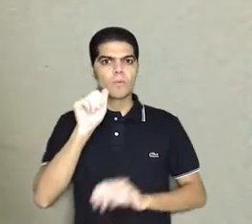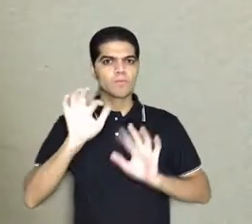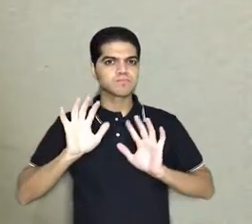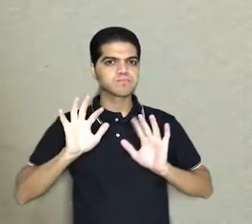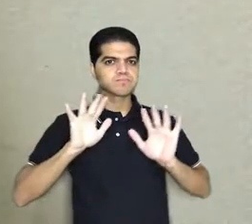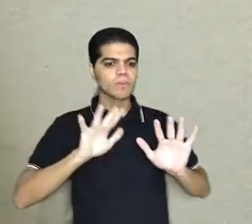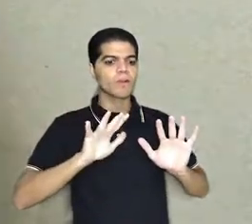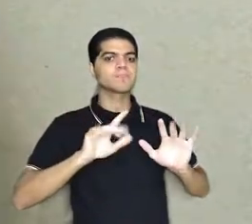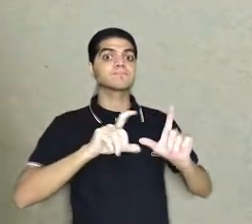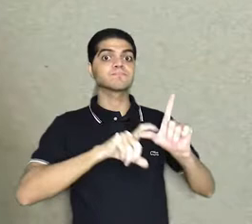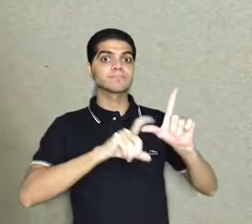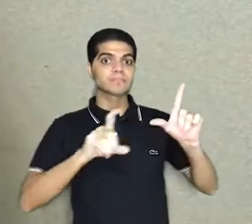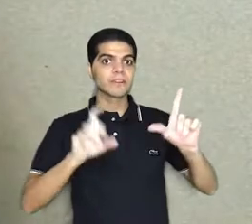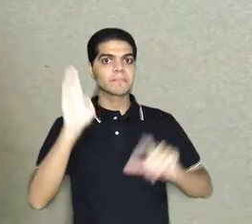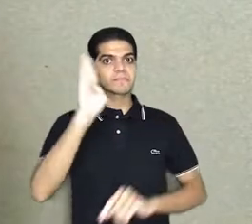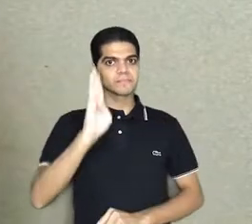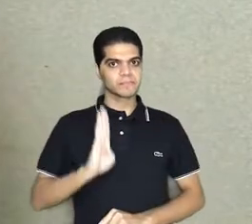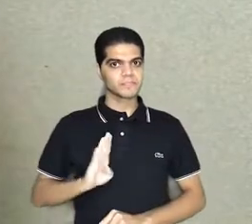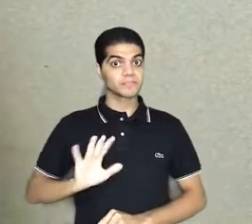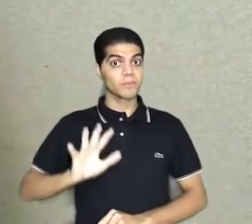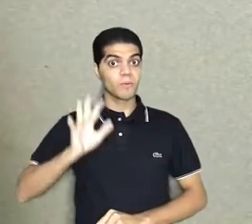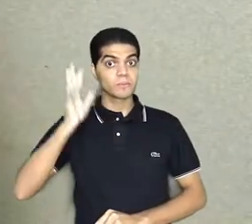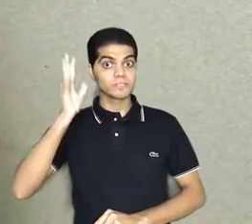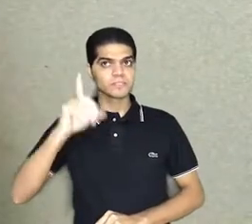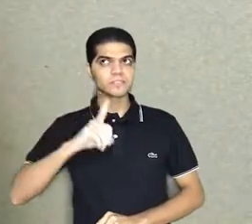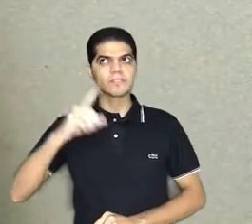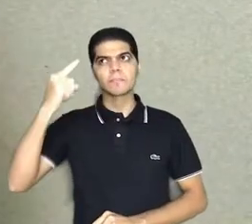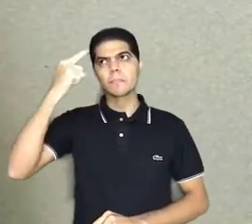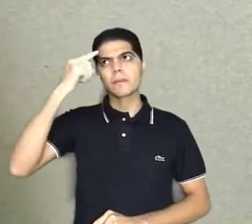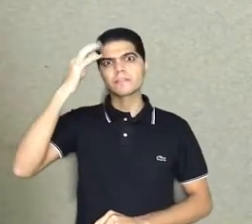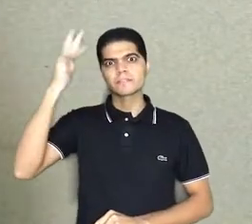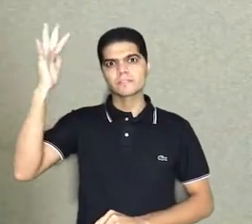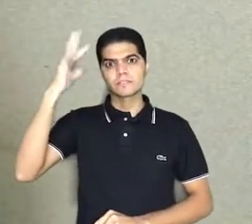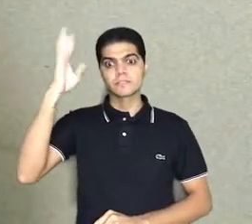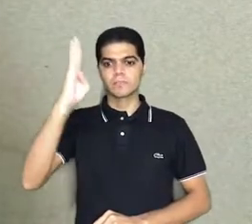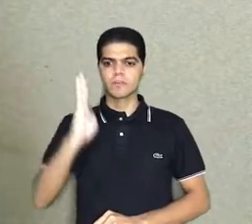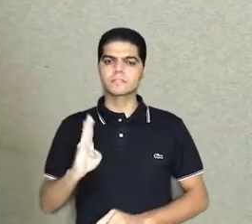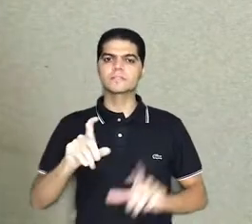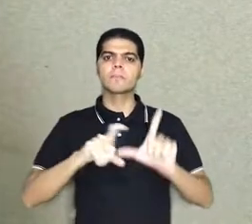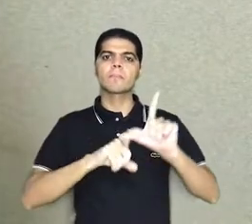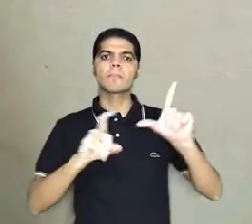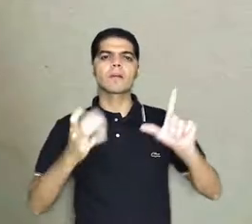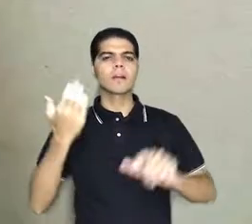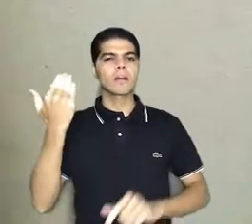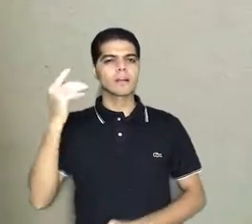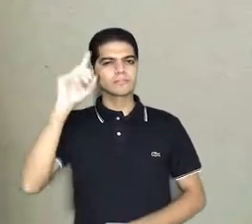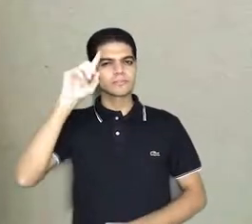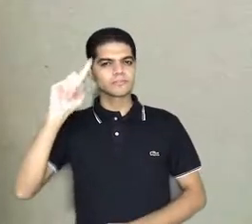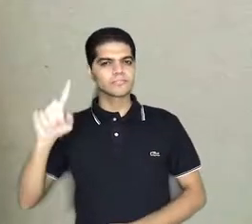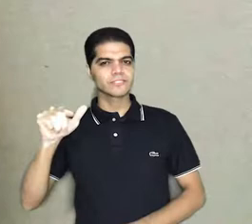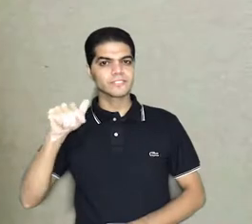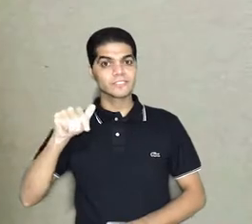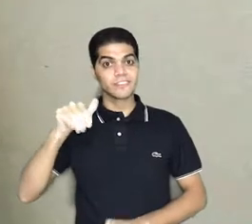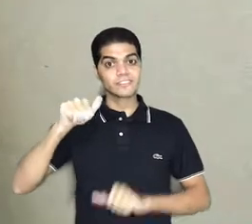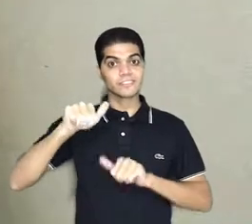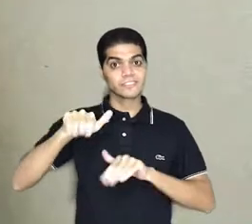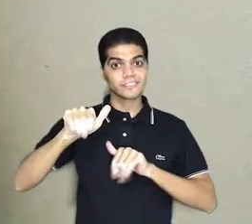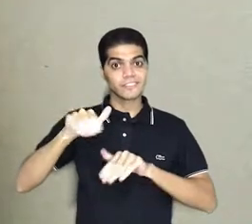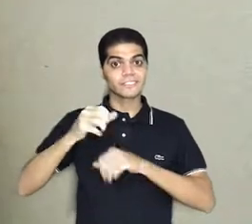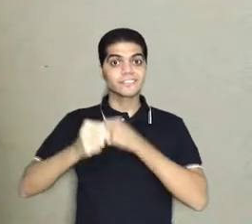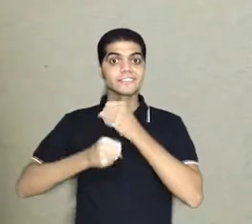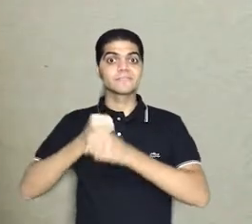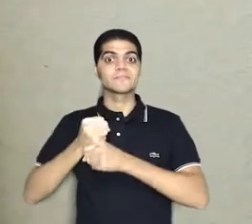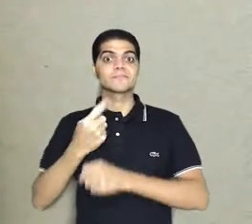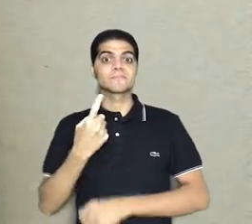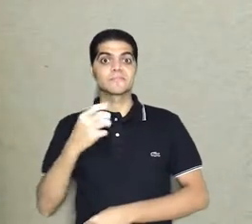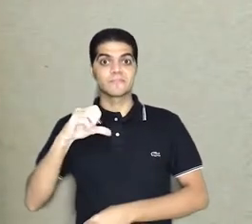independência do Brasil. Sempre que pensamos na independência do Brasil, lembramos do dia 7 de setembro de 1822, quando Dom